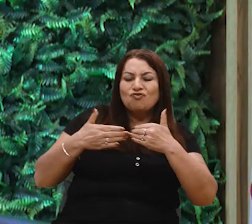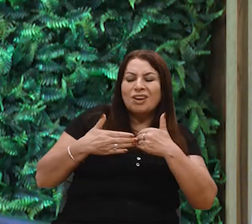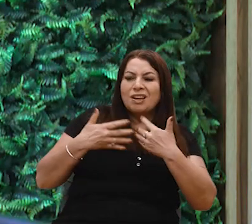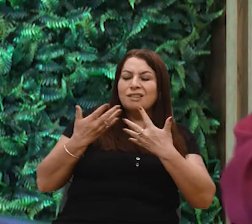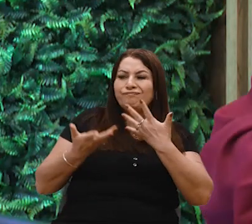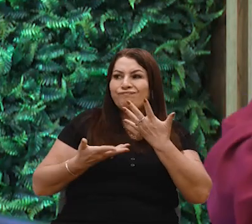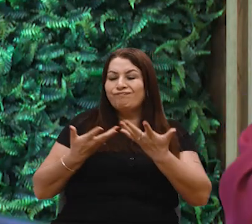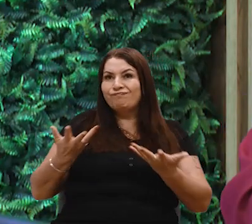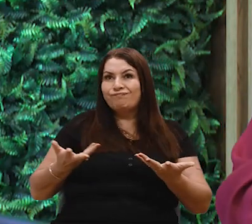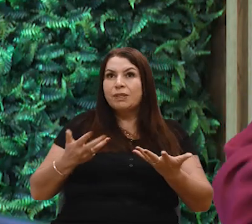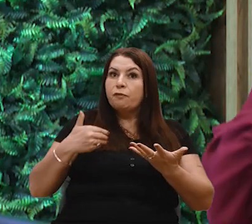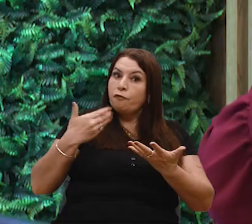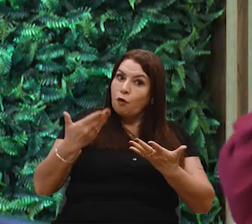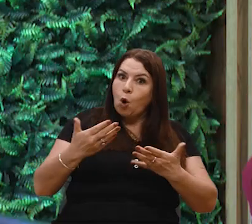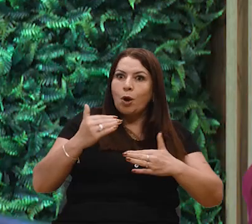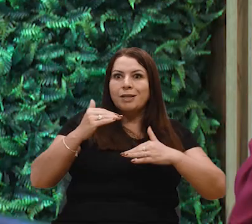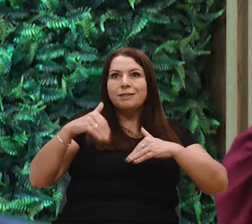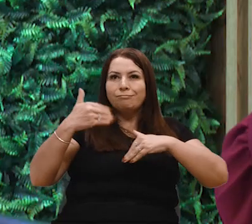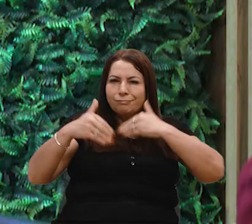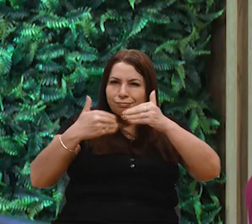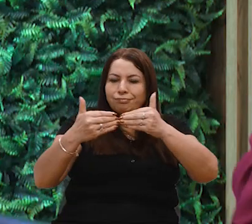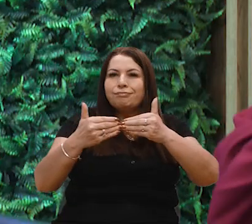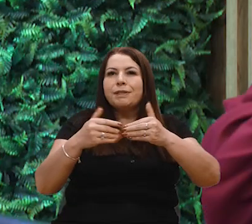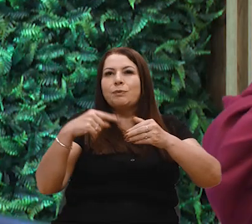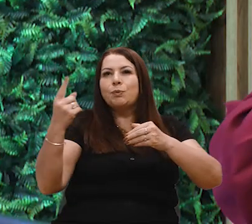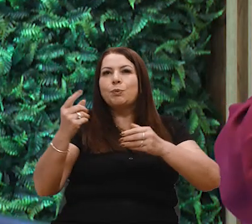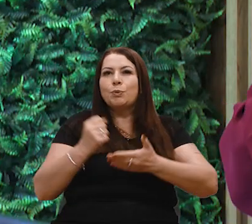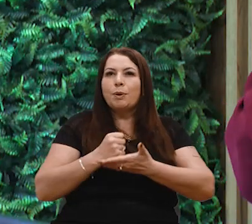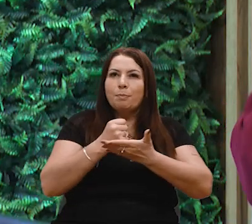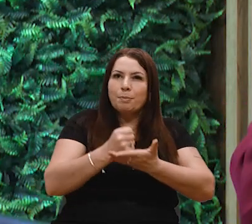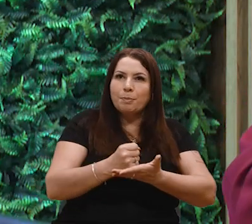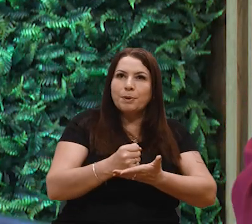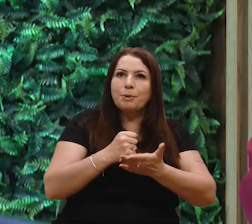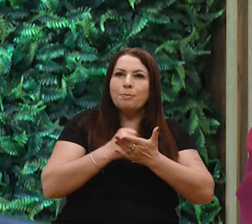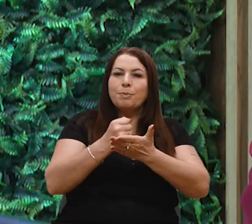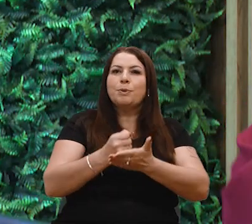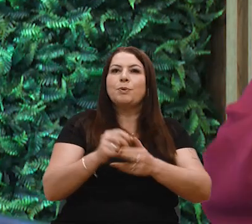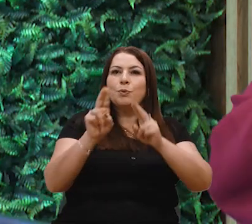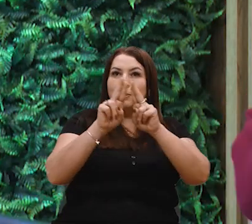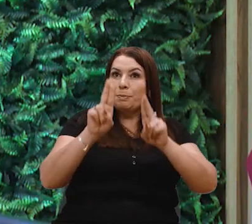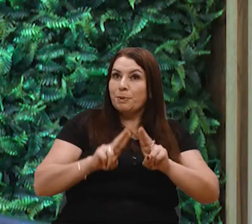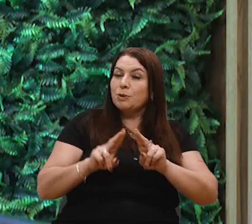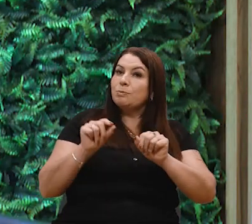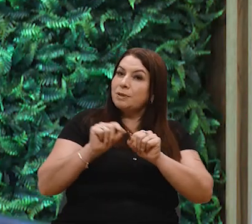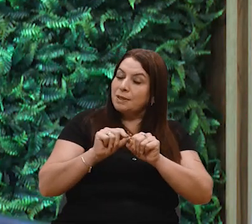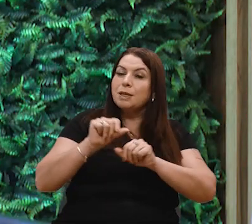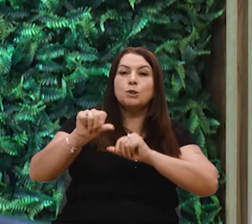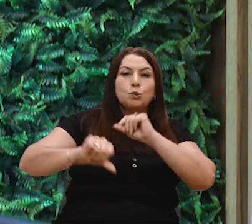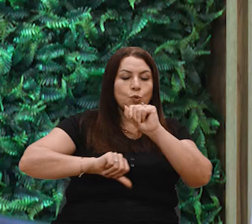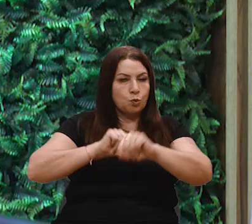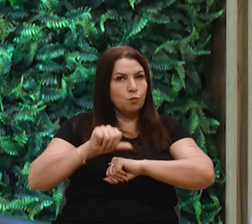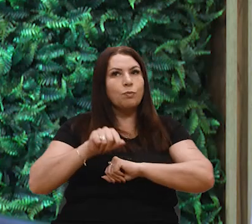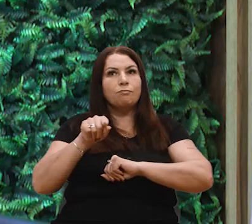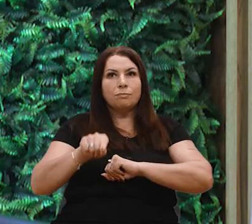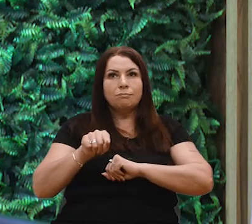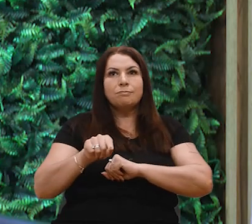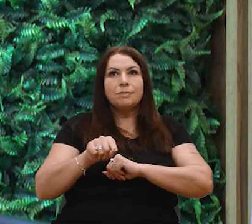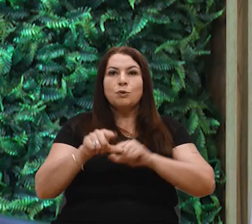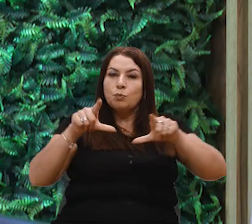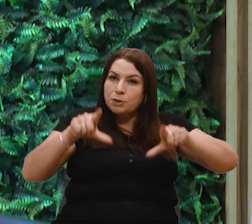tudo fechado, e aí, enfim, foi se construindo, veio um outro apoio, né, que foi o apoio da Unimed, para efetivamente